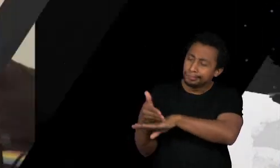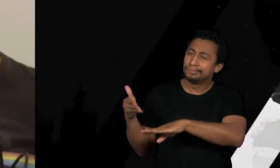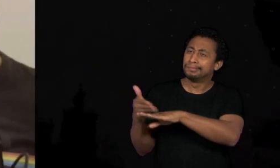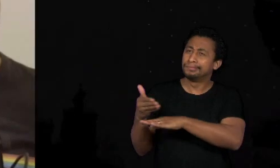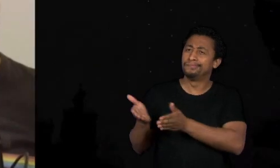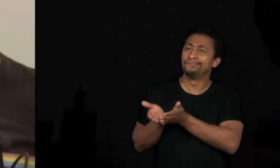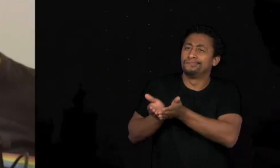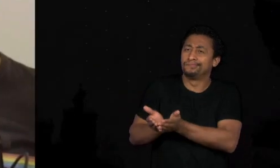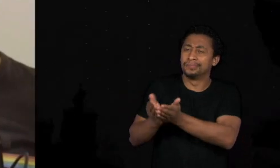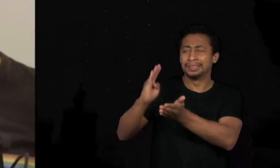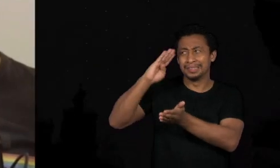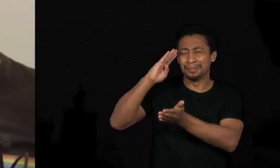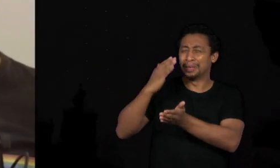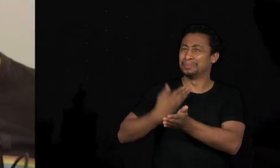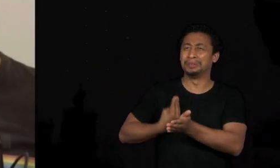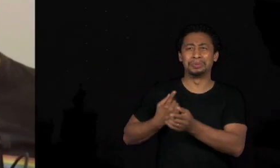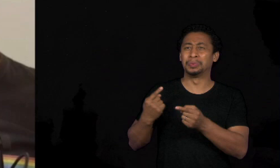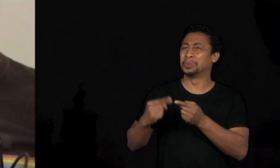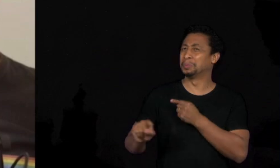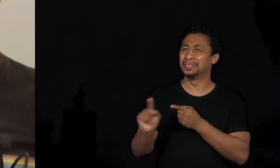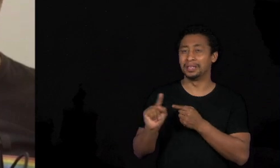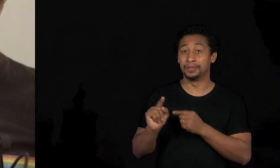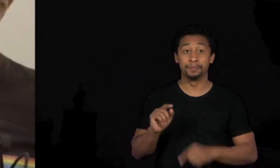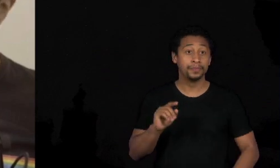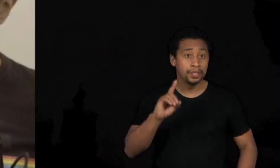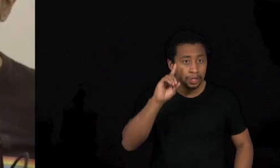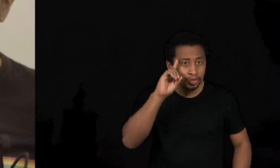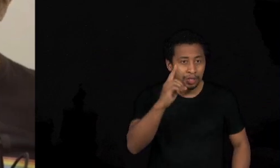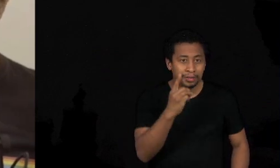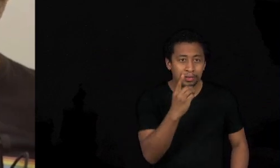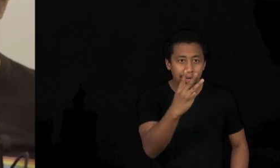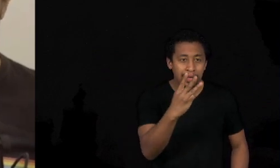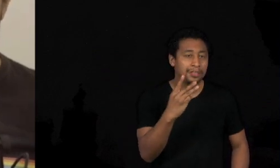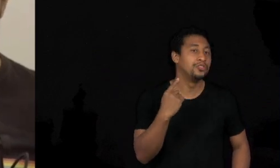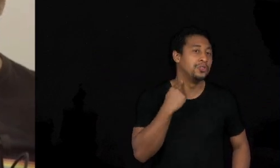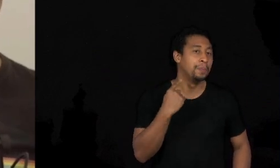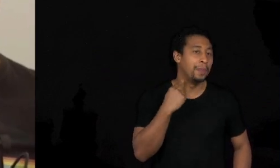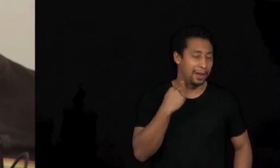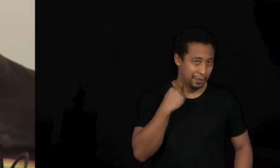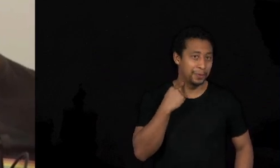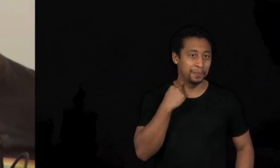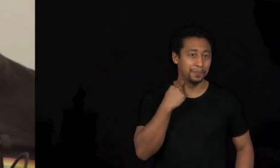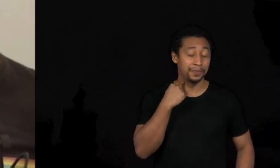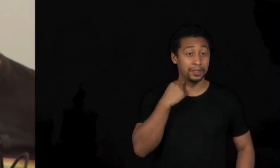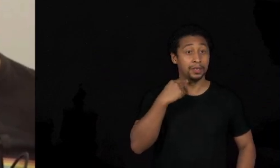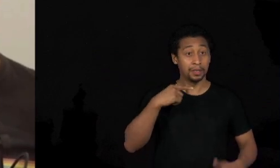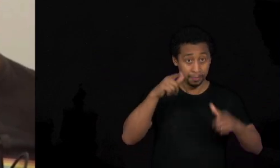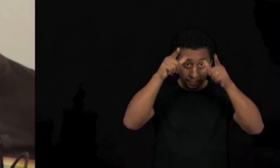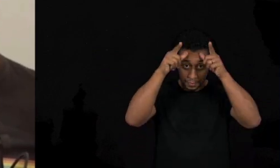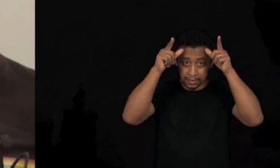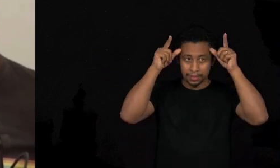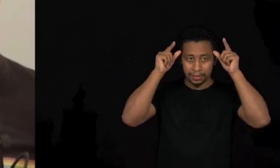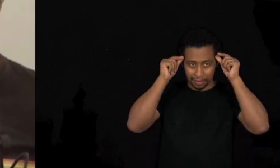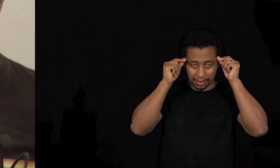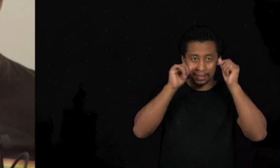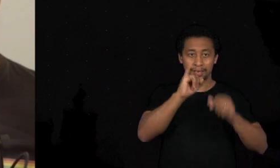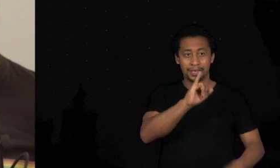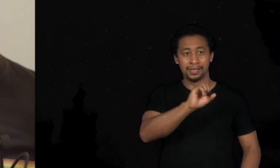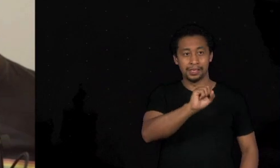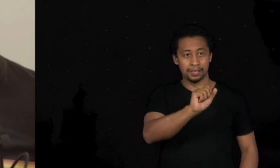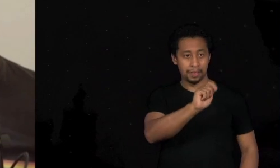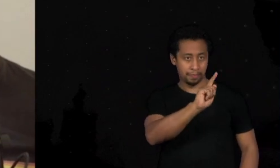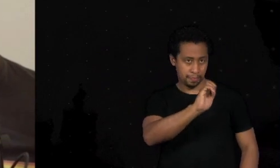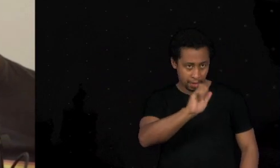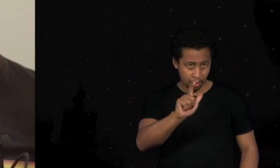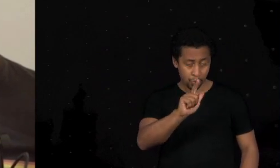No dia 13 de maio de 1888, a princesa Isabel assinava a Lei Áurea e entrava para a história como a